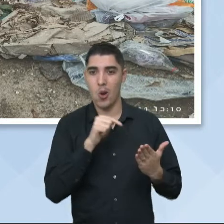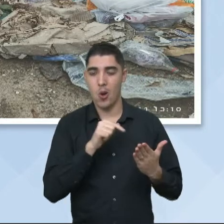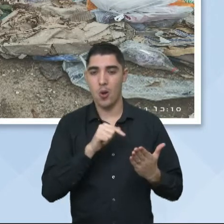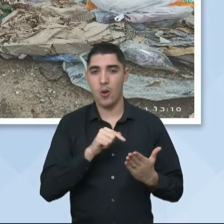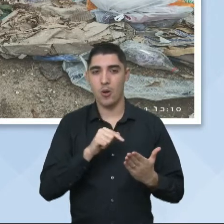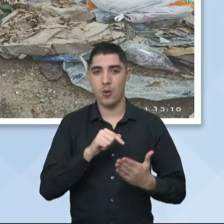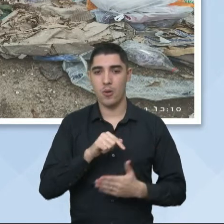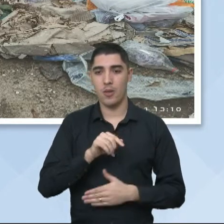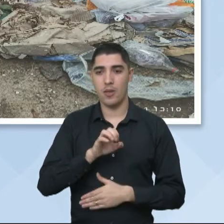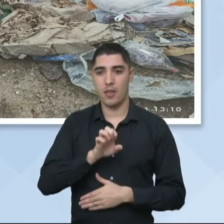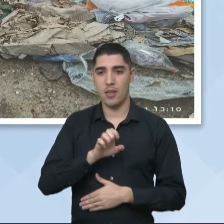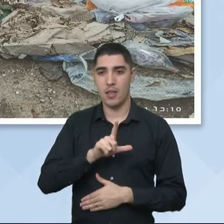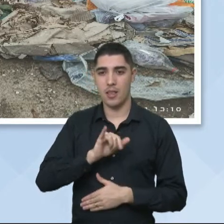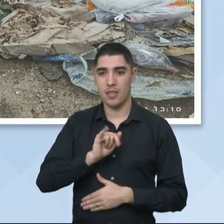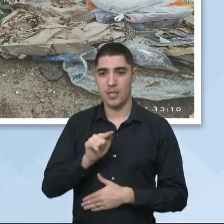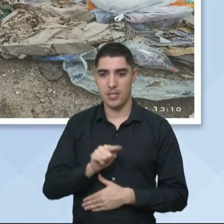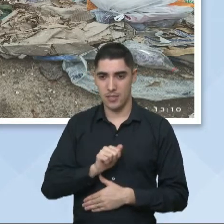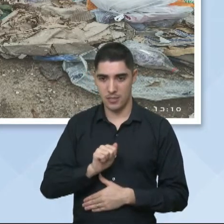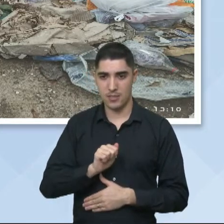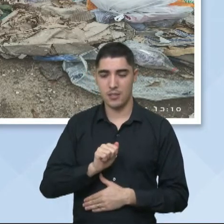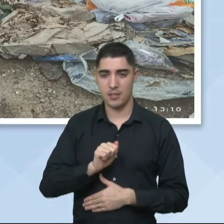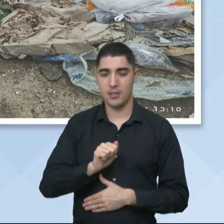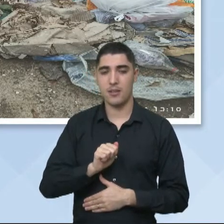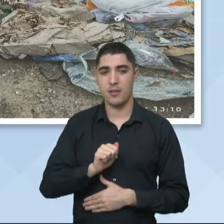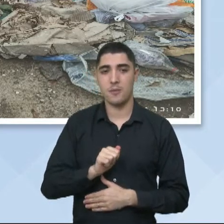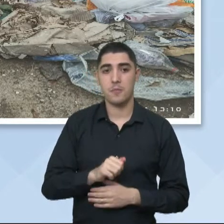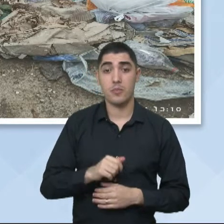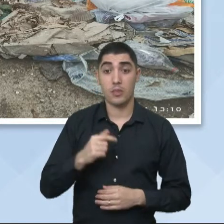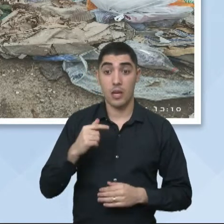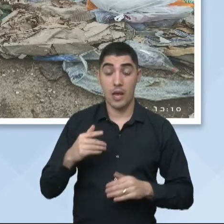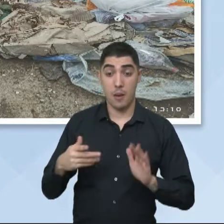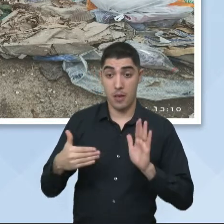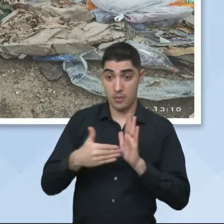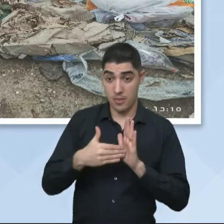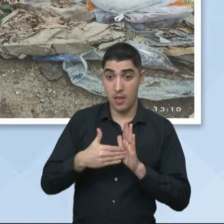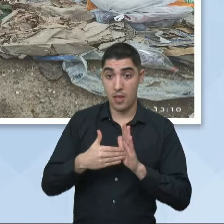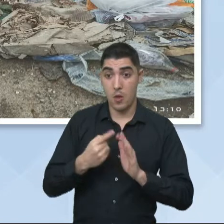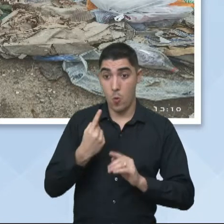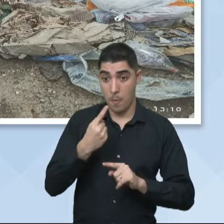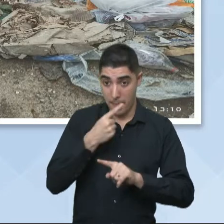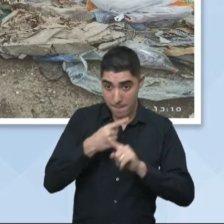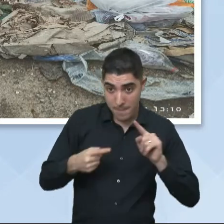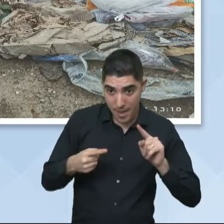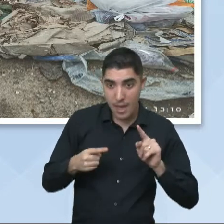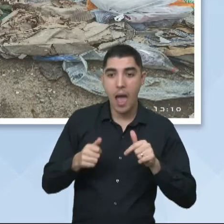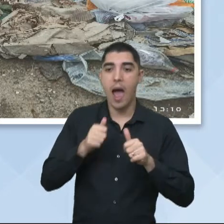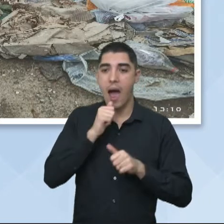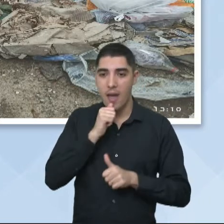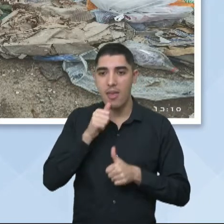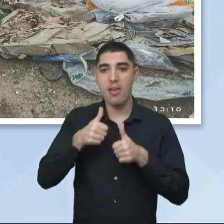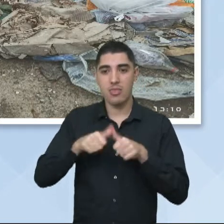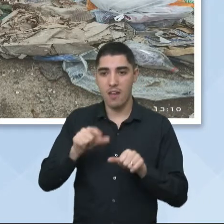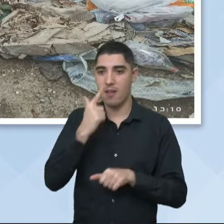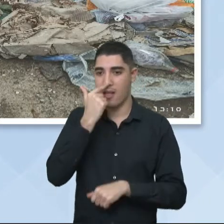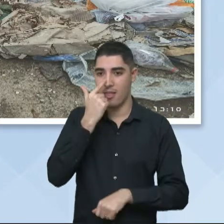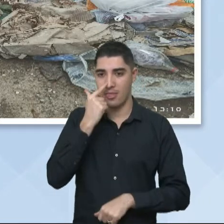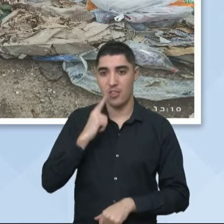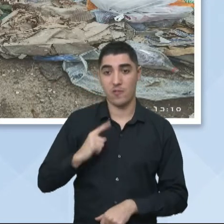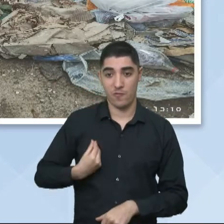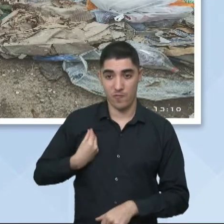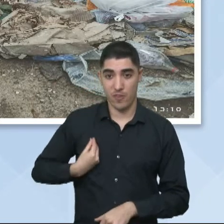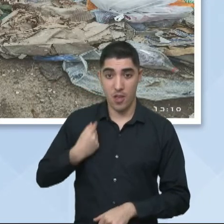Elídia Tedesco, eu confirmei até agora, até às 13h30, estava o lixo lá. Então, ninguém está